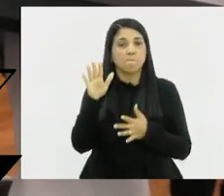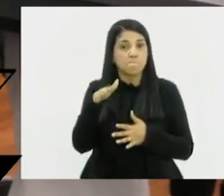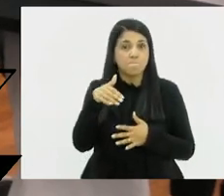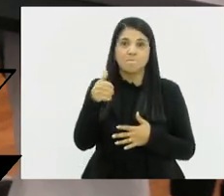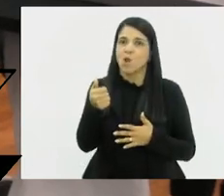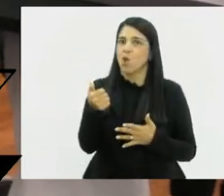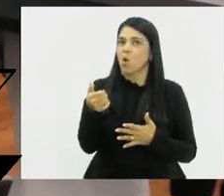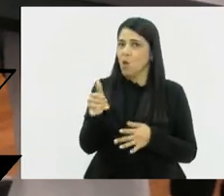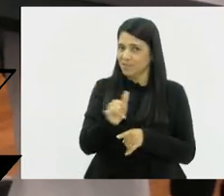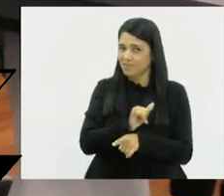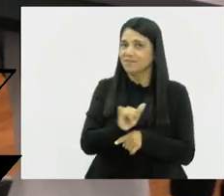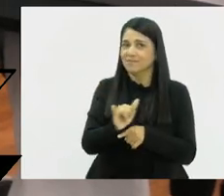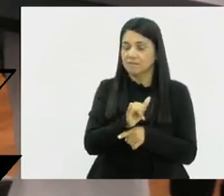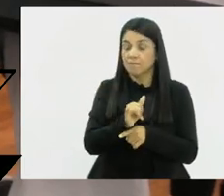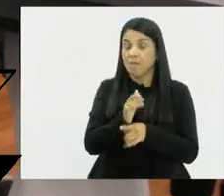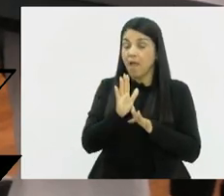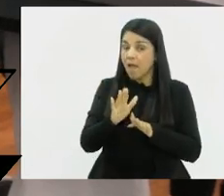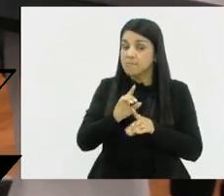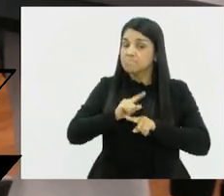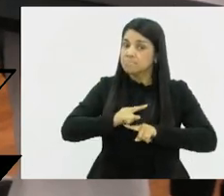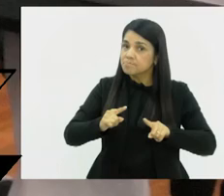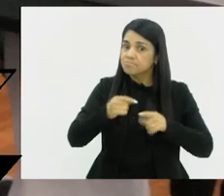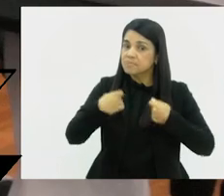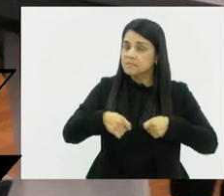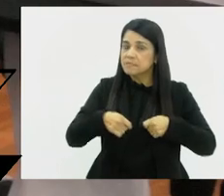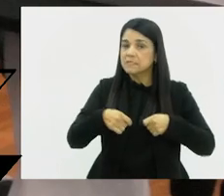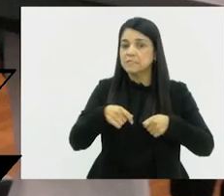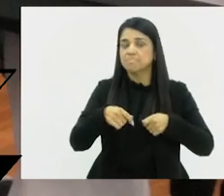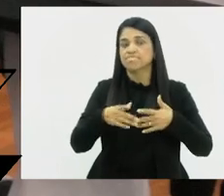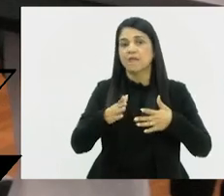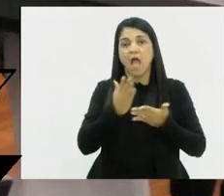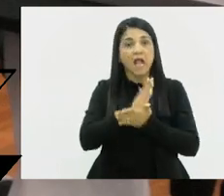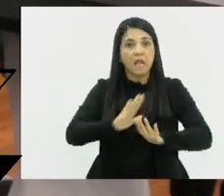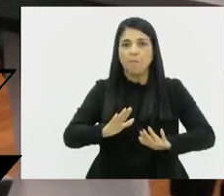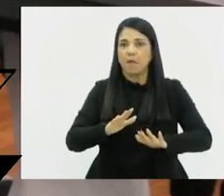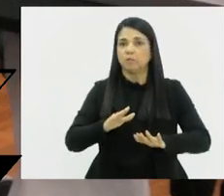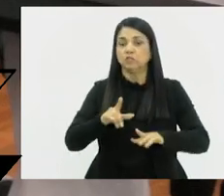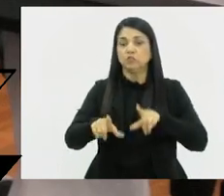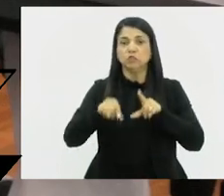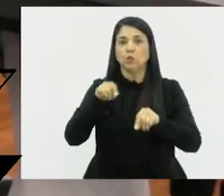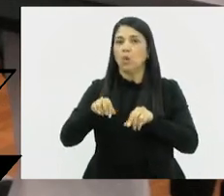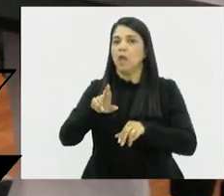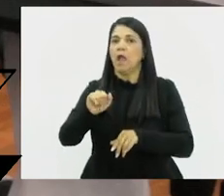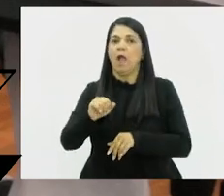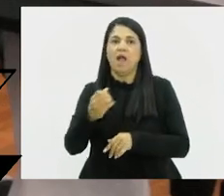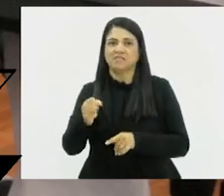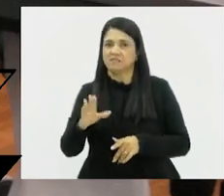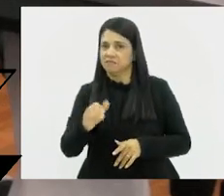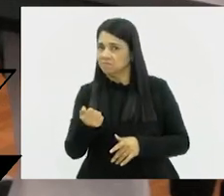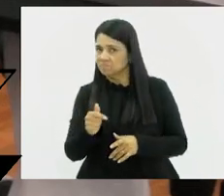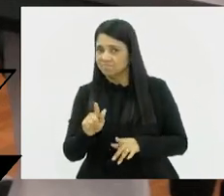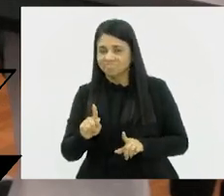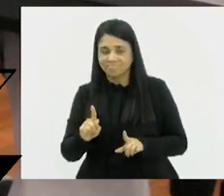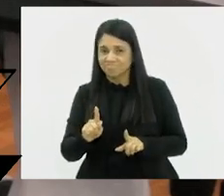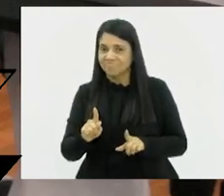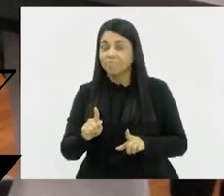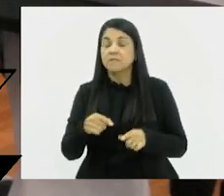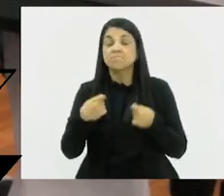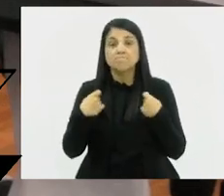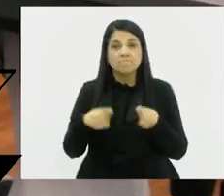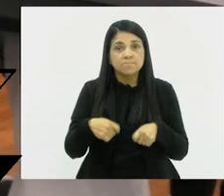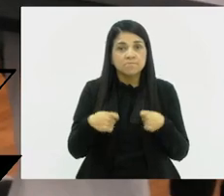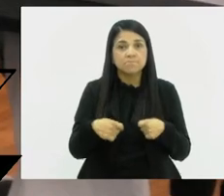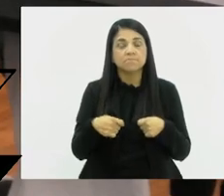que acabar com essa questão de escolher raça, entendeu, para ajudas. A gente tem que realmente fazer algo